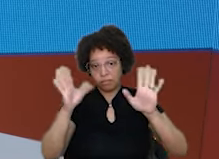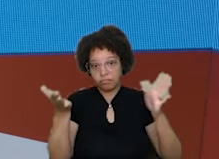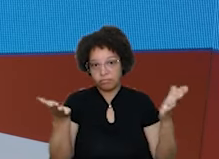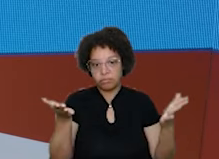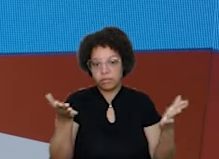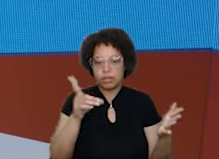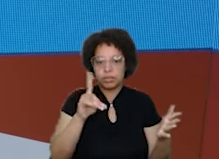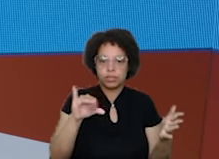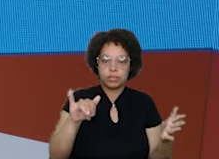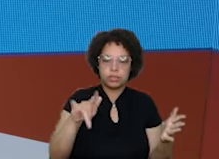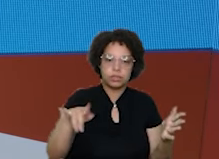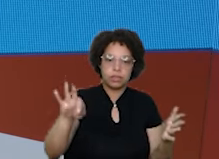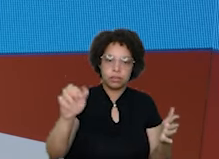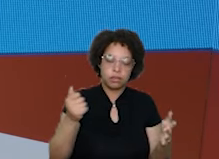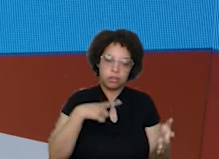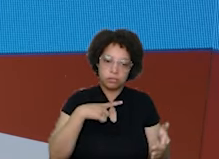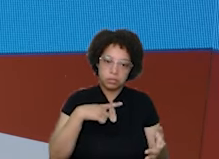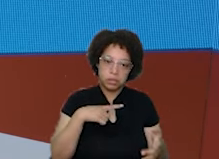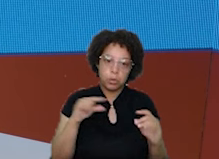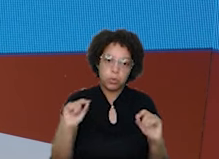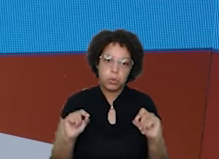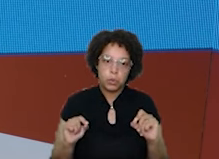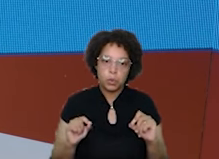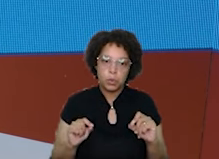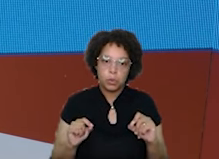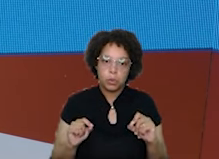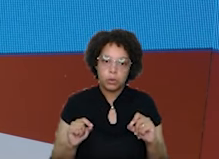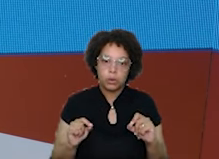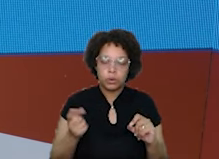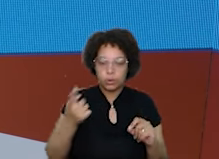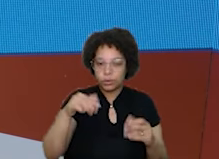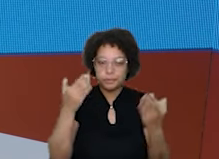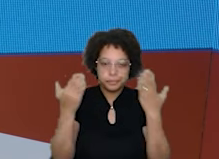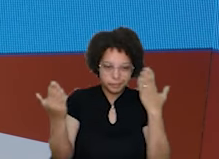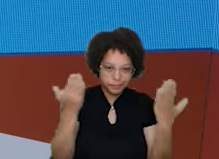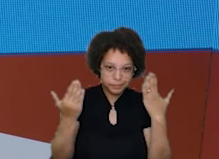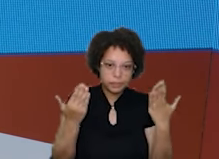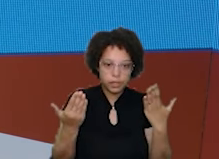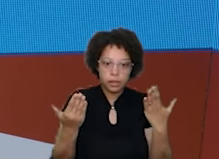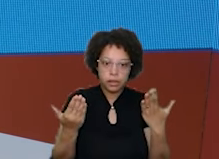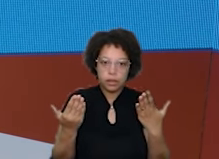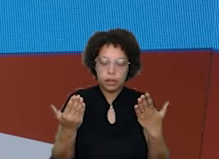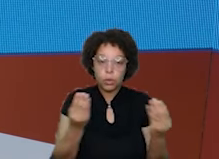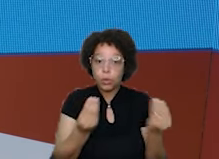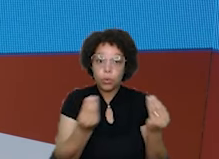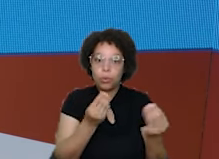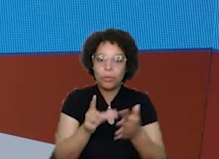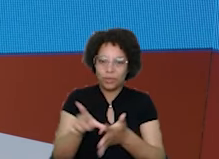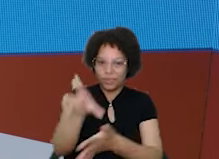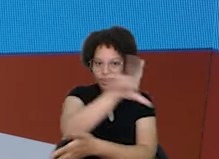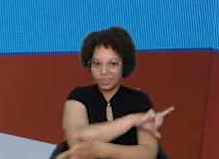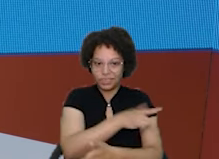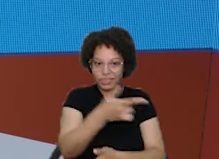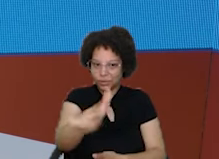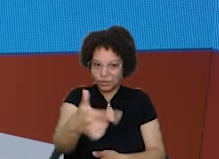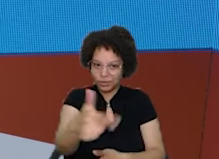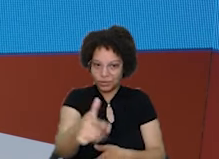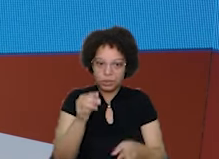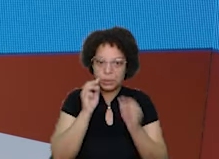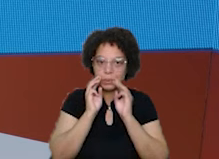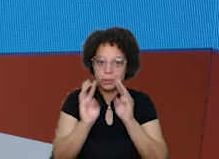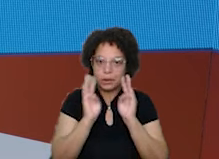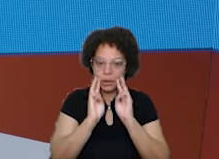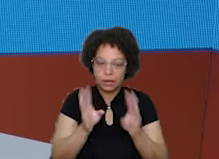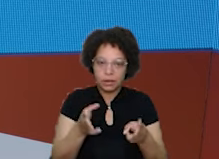digital trouxe para nós se a gente fazer um comparativo como era o mundo sem o marketing digital que na verdade marketing